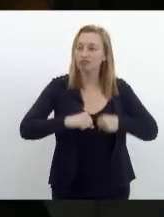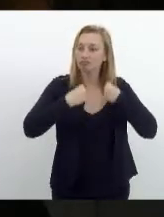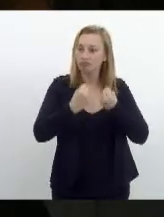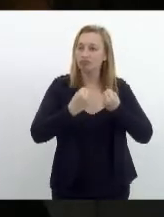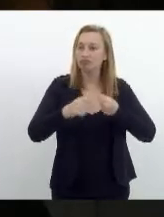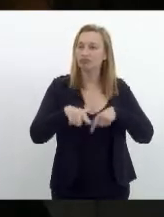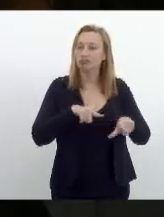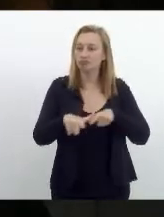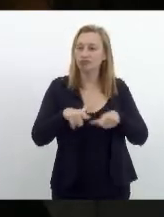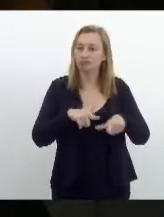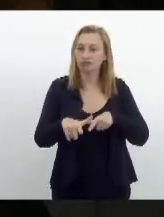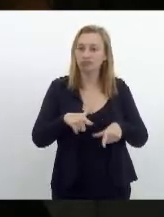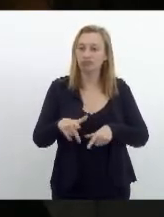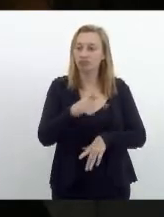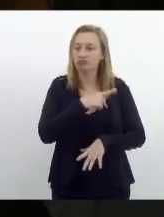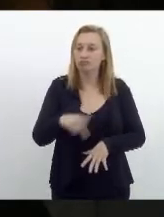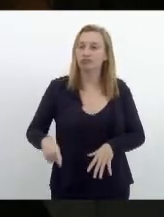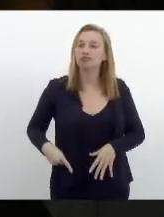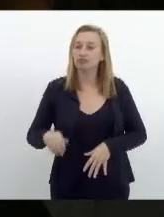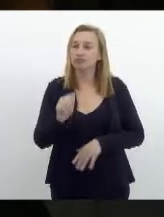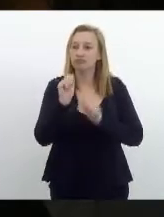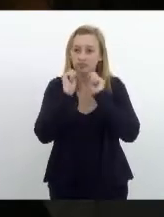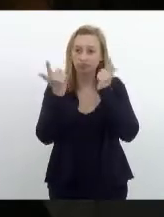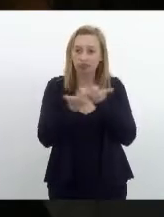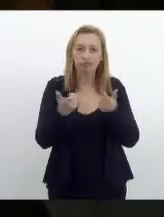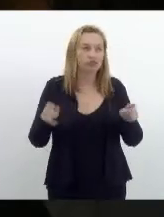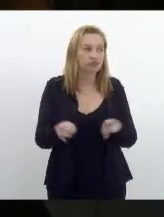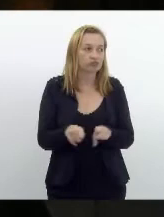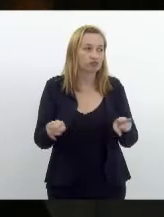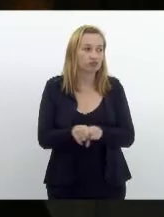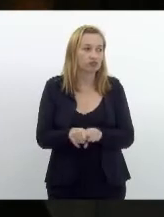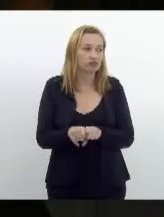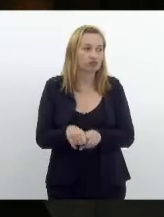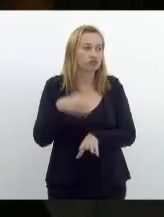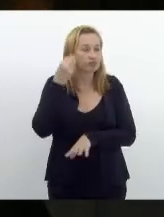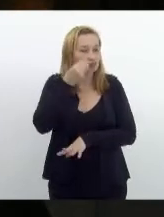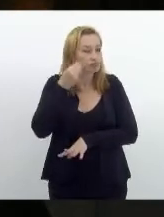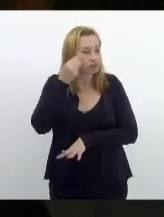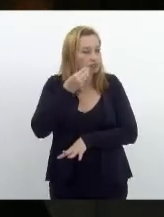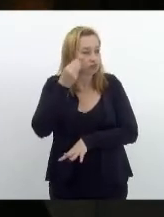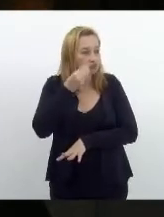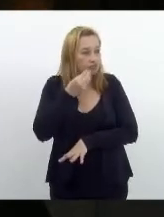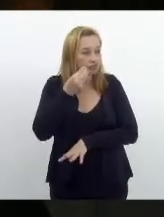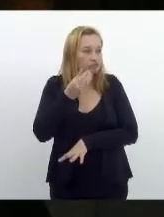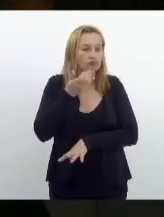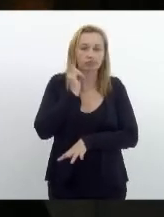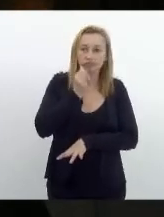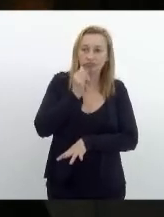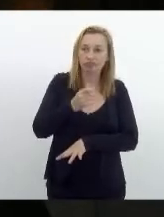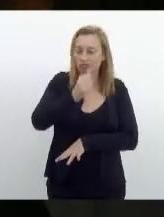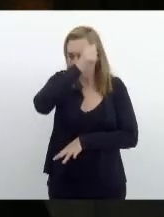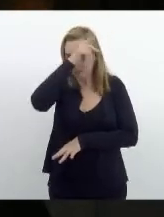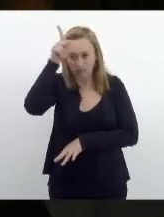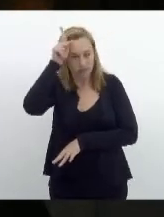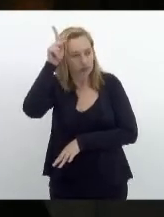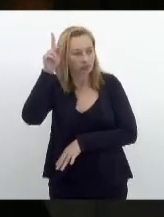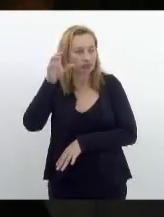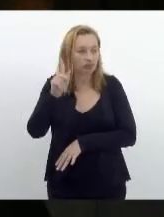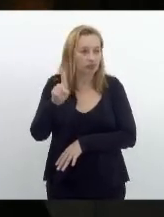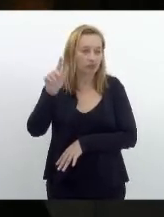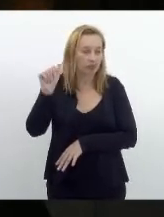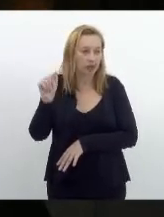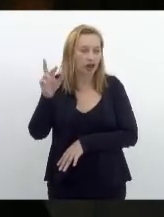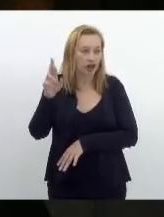trabalho como presidente da Alerj e também remontando as suas experiências como prefeito de Paracambi em